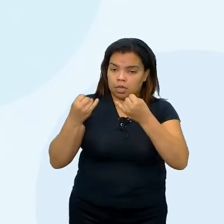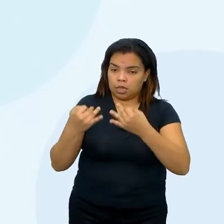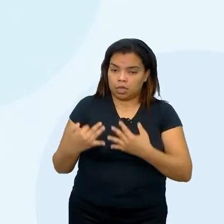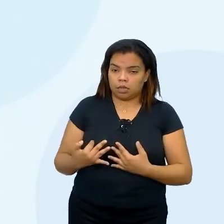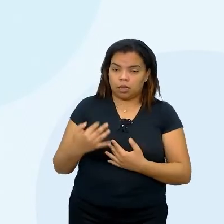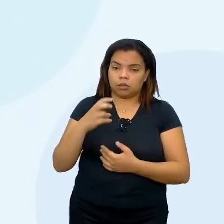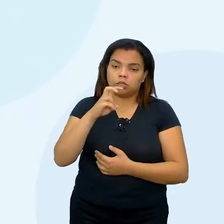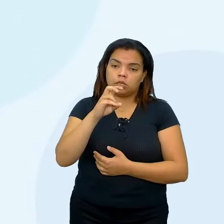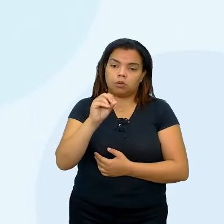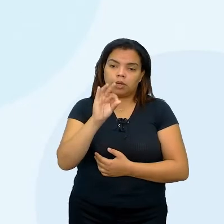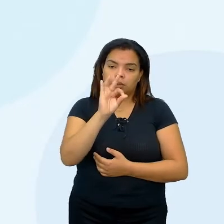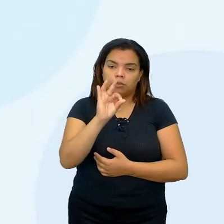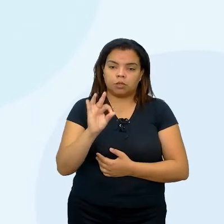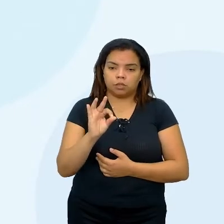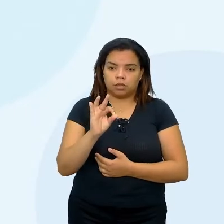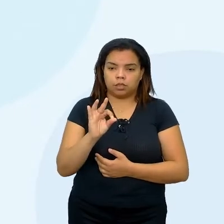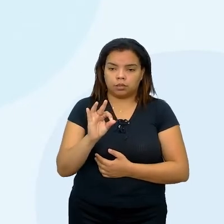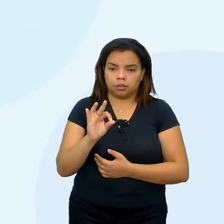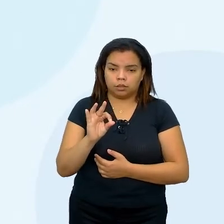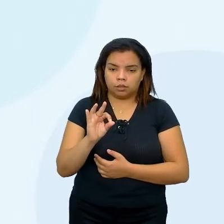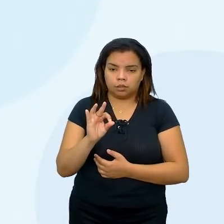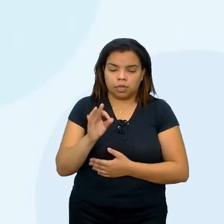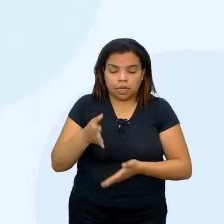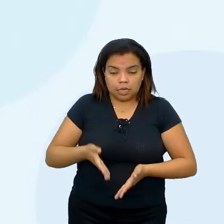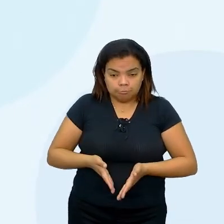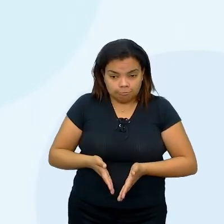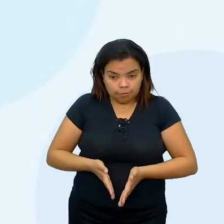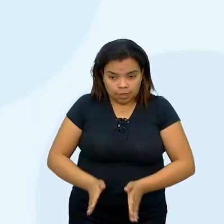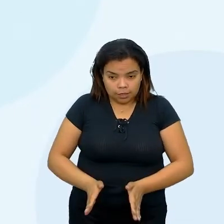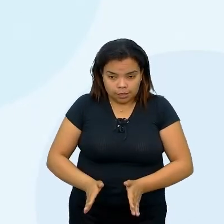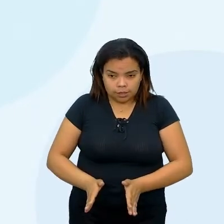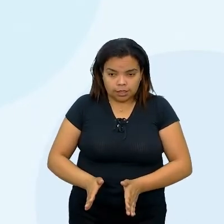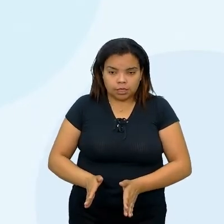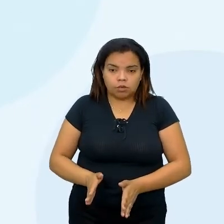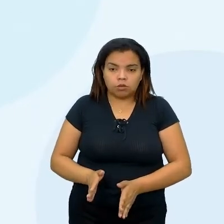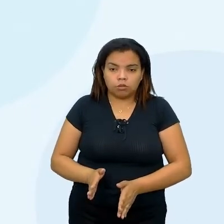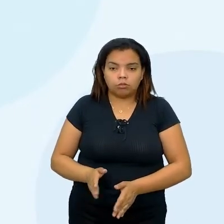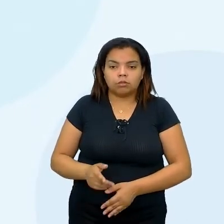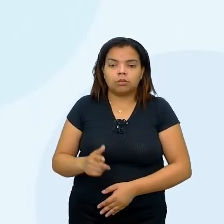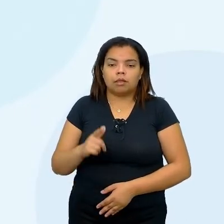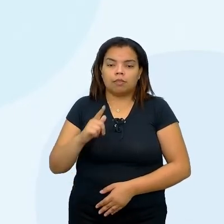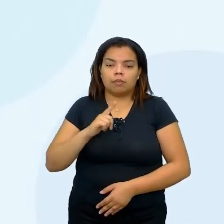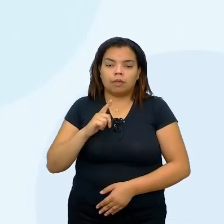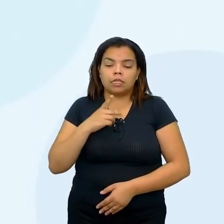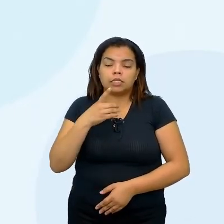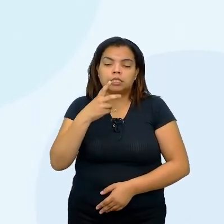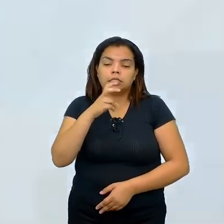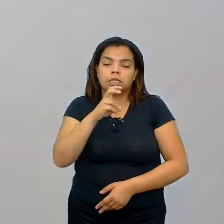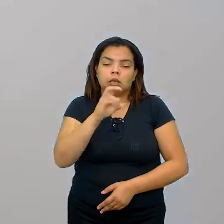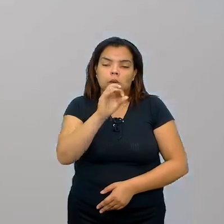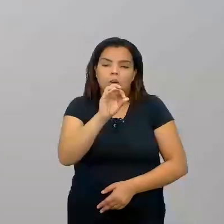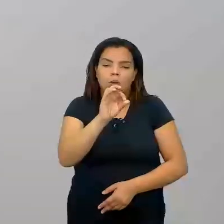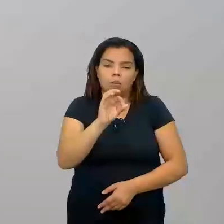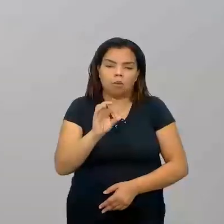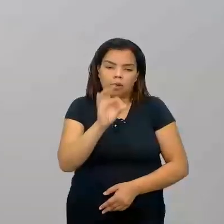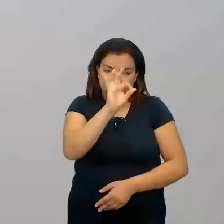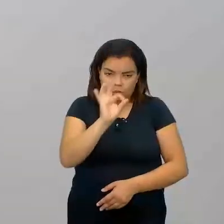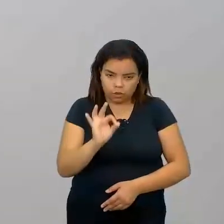dos homens afetados. Daqueles que nasceram, 50% deles, do sexo